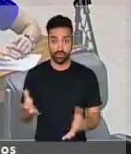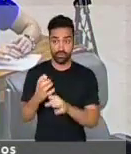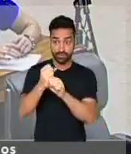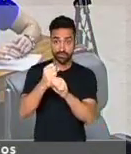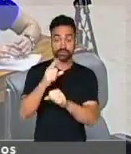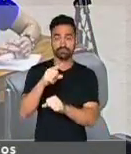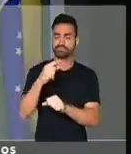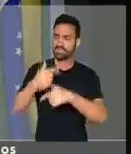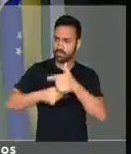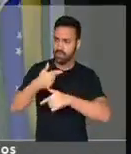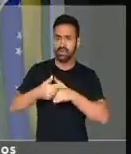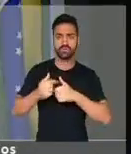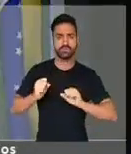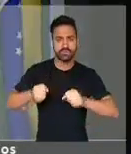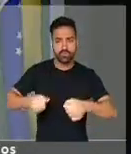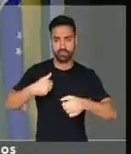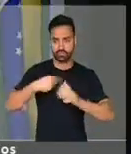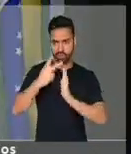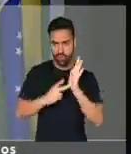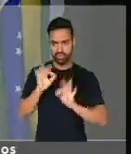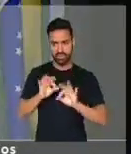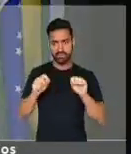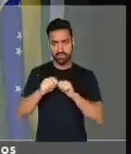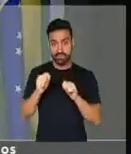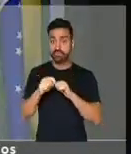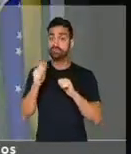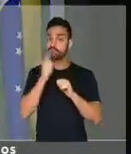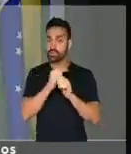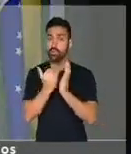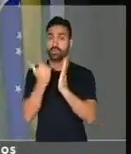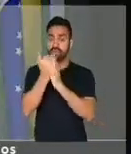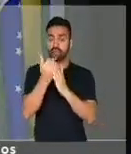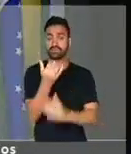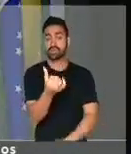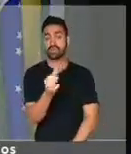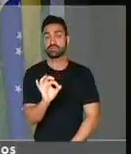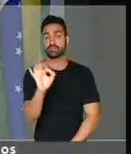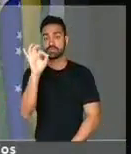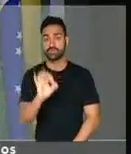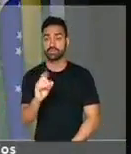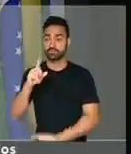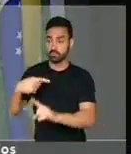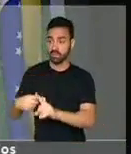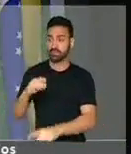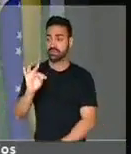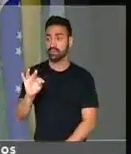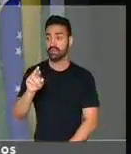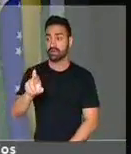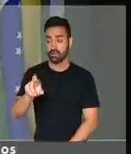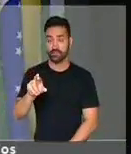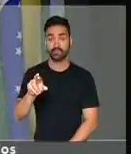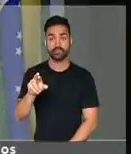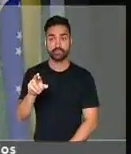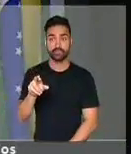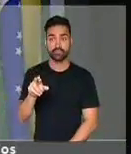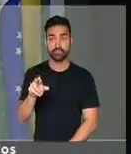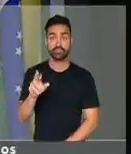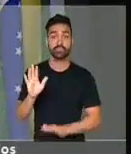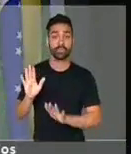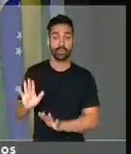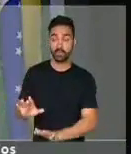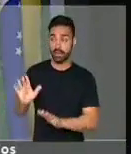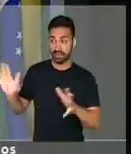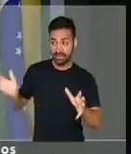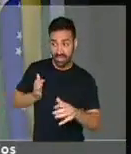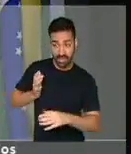Passamos agora, num esforço nosso, um dos projetos era o meu, para 6% mais TR. Enquanto que a